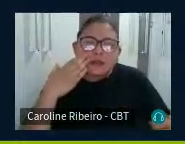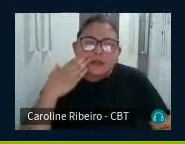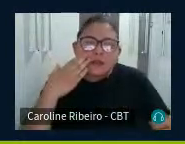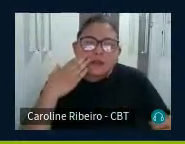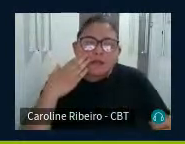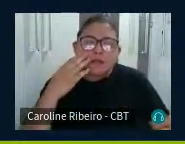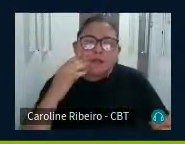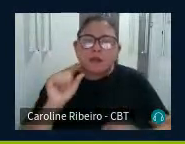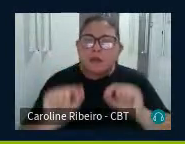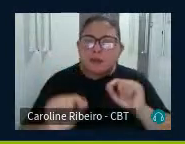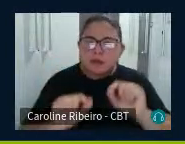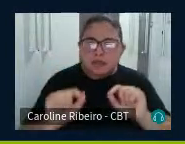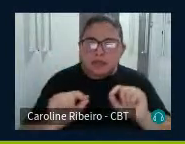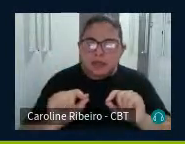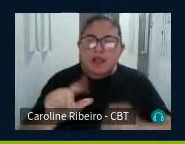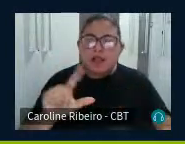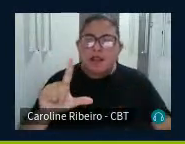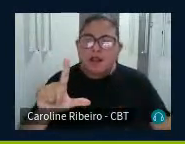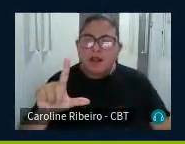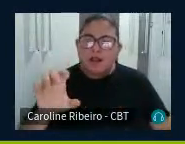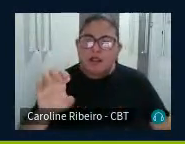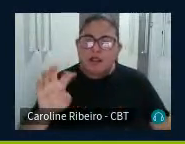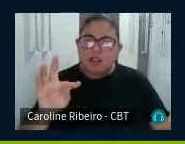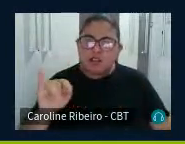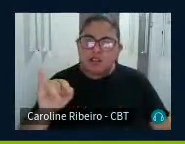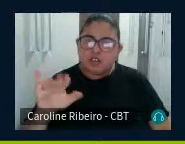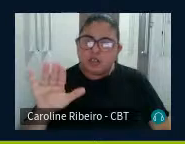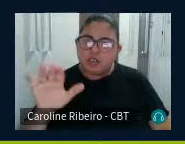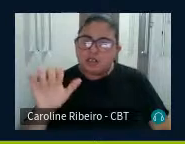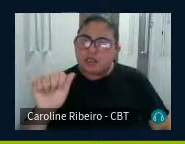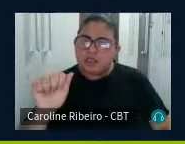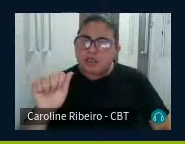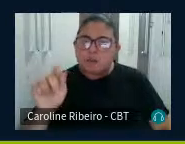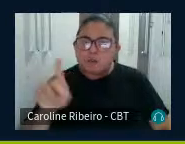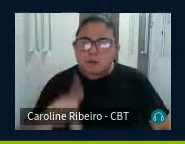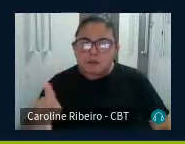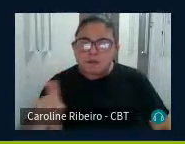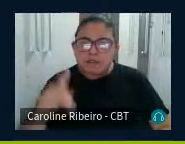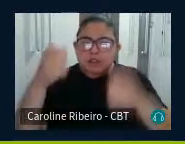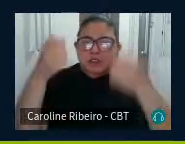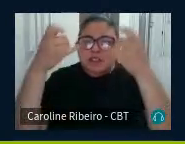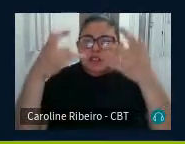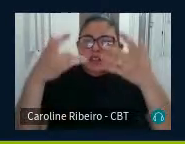que a Letícia nos proporcionou, essa memória,